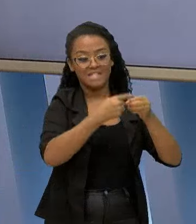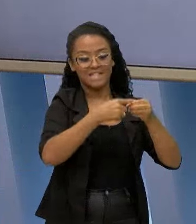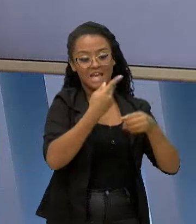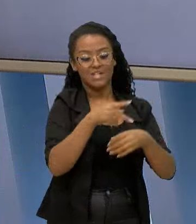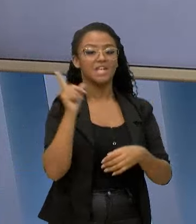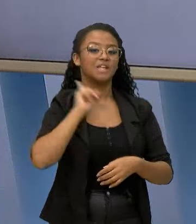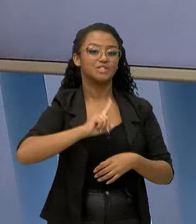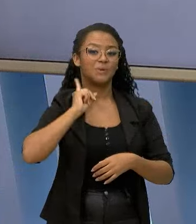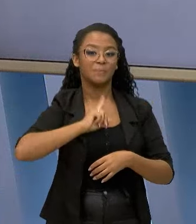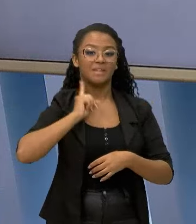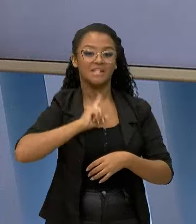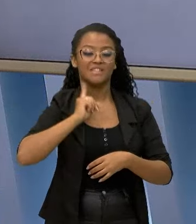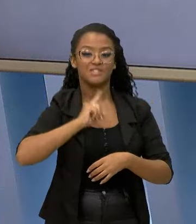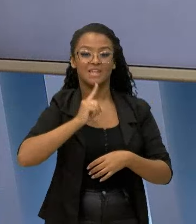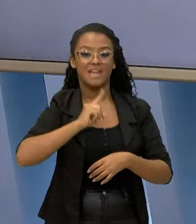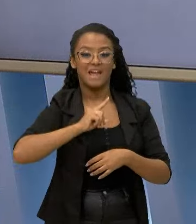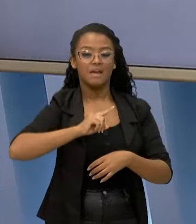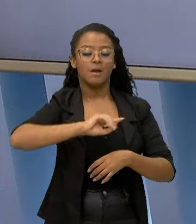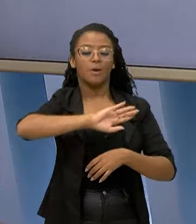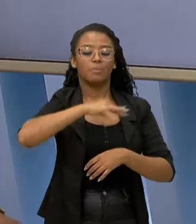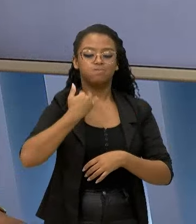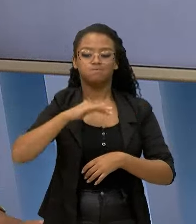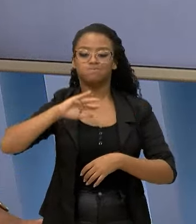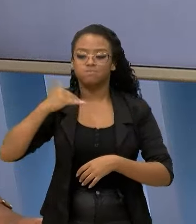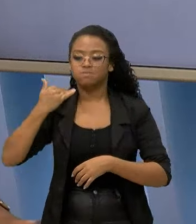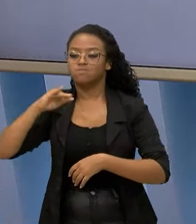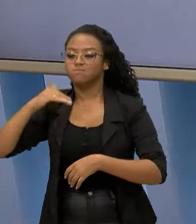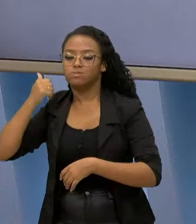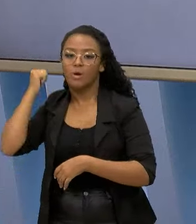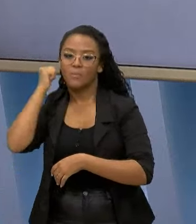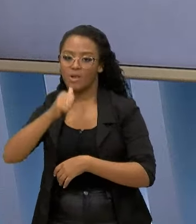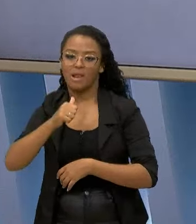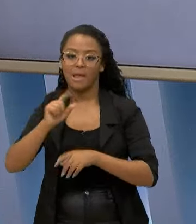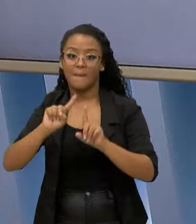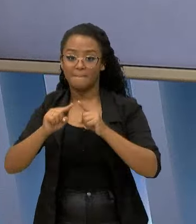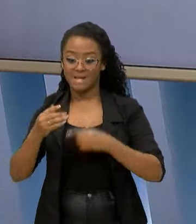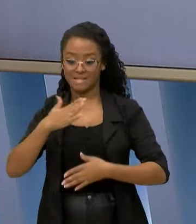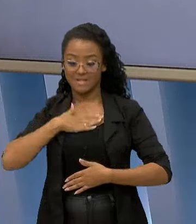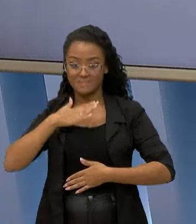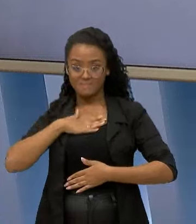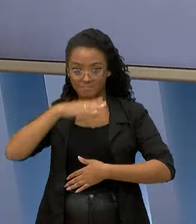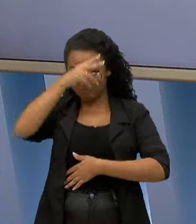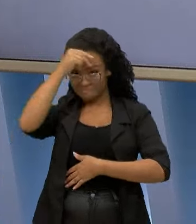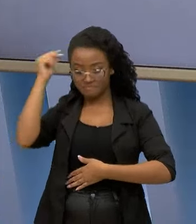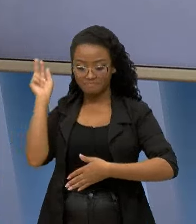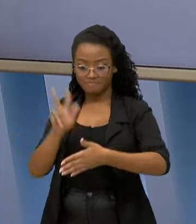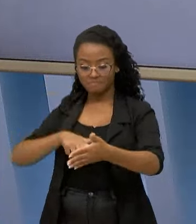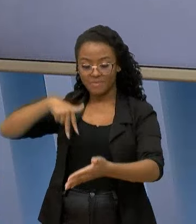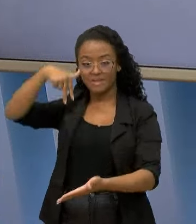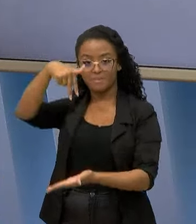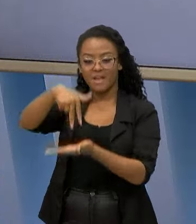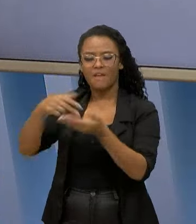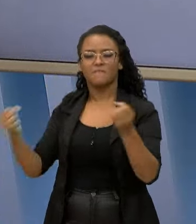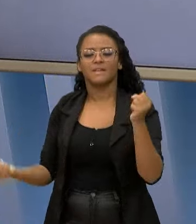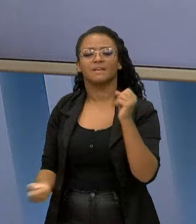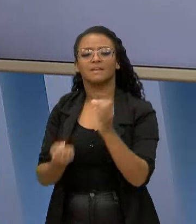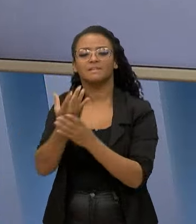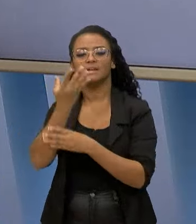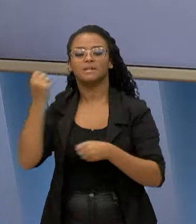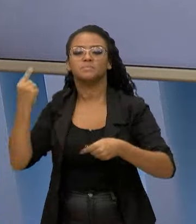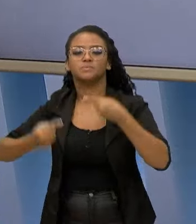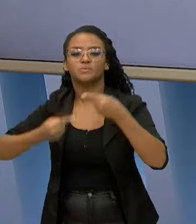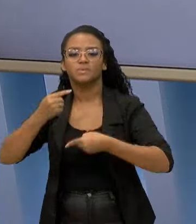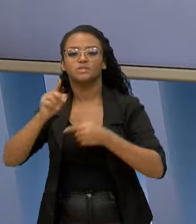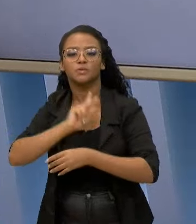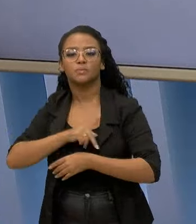morre mulheres. Isso com a gente vai deixar de acontecer, porque nós vamos criar políticas públicas de verdade para proteger as